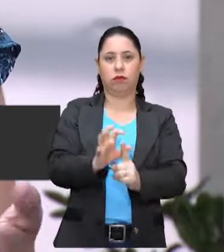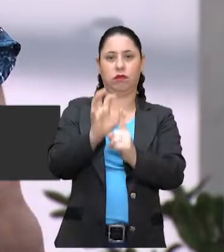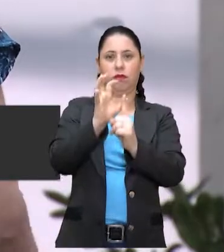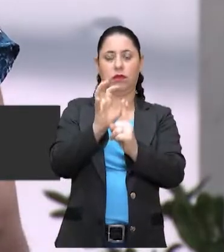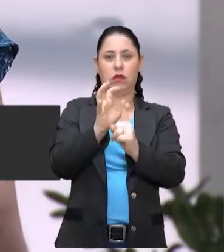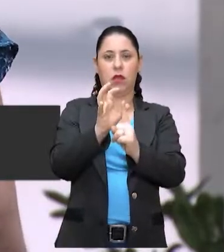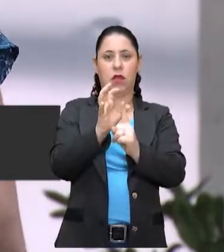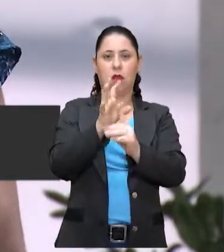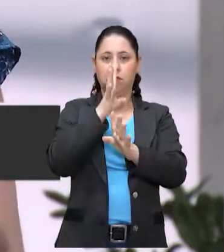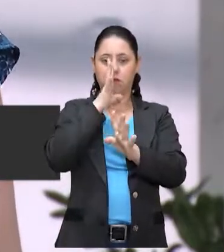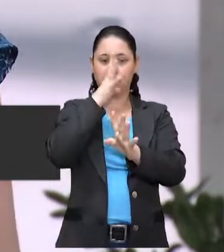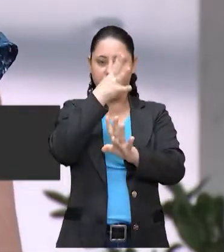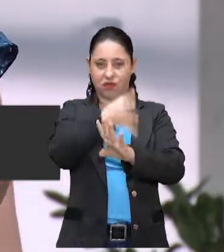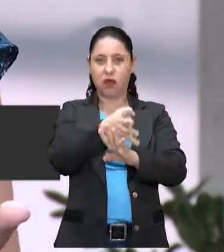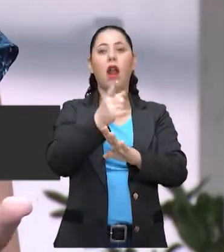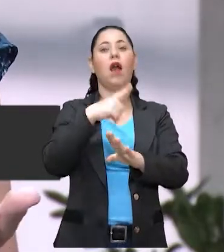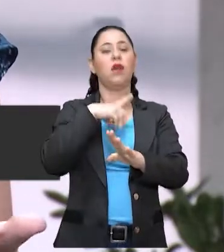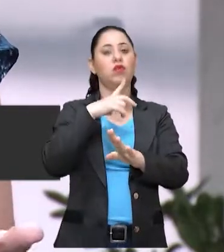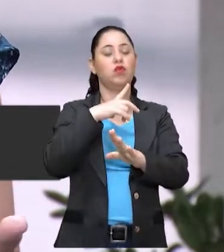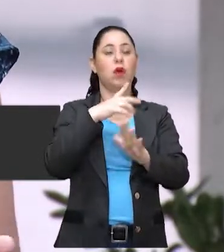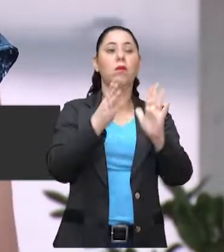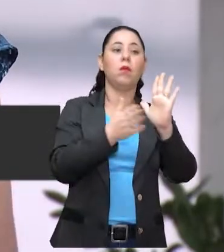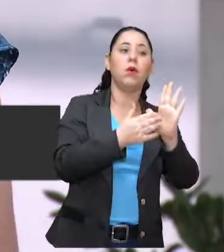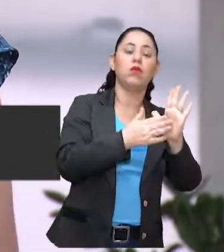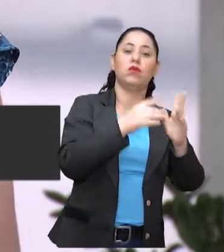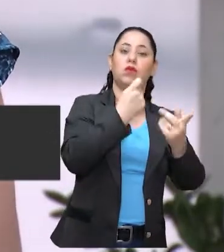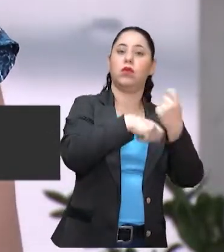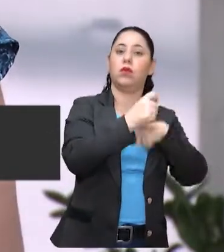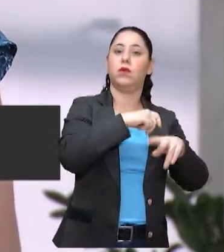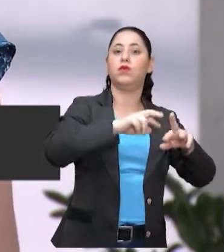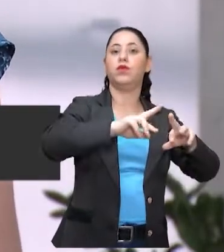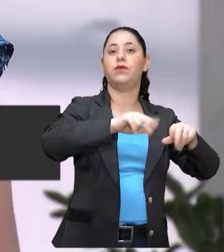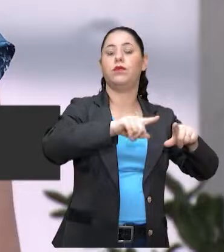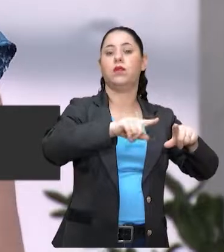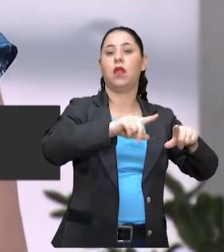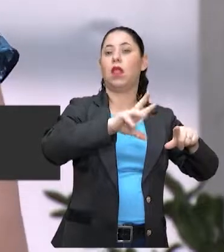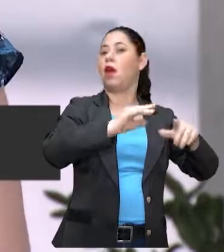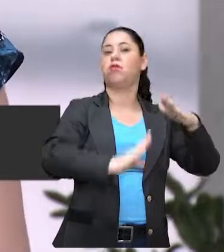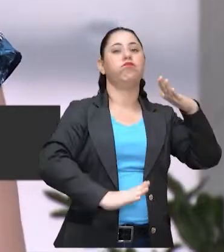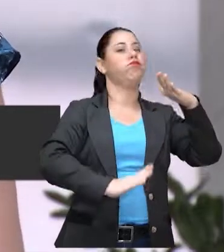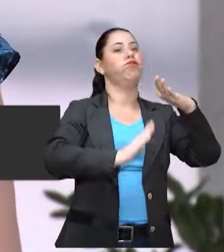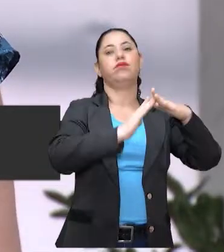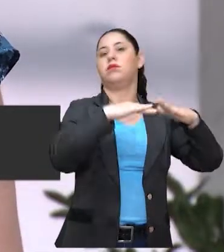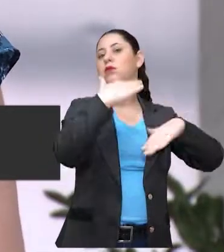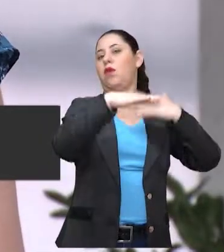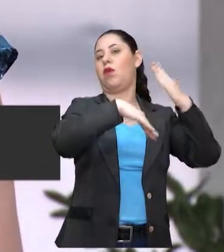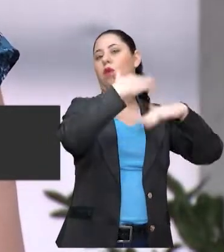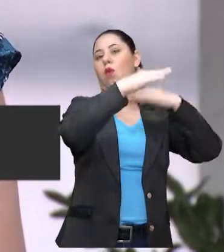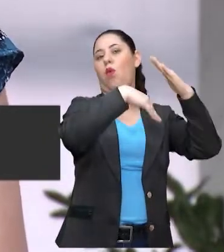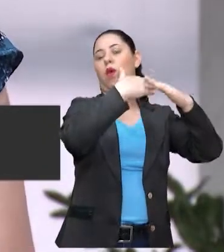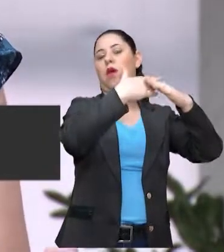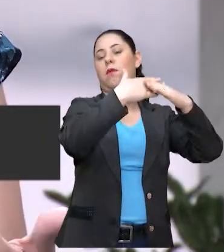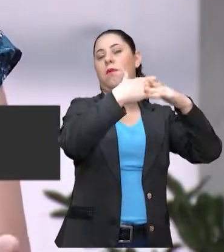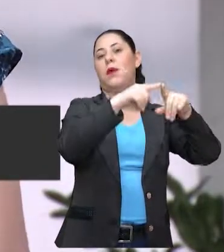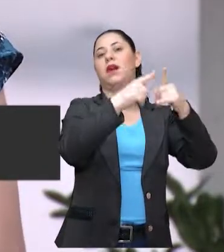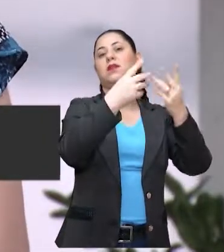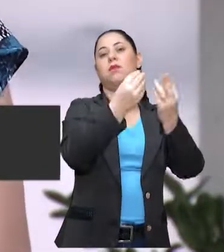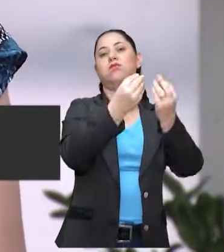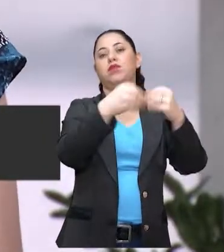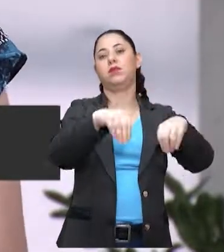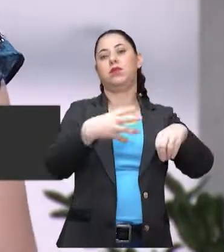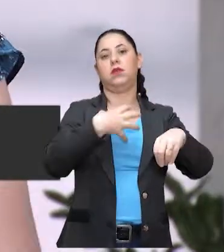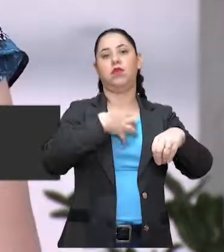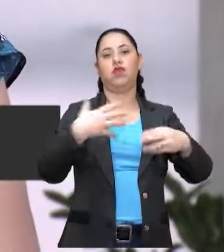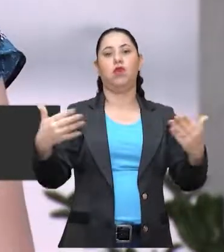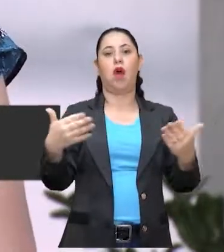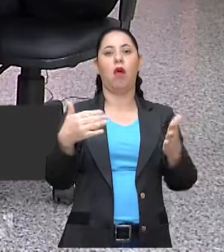interferência, esse modelo proposto de desenvolvimento econômico, ele não só não alcançou o desenvolvimento, como ele trouxe uma série de